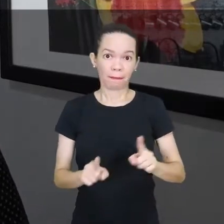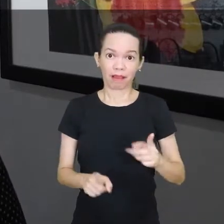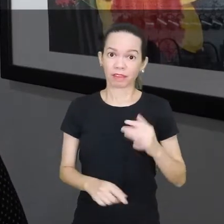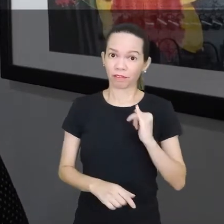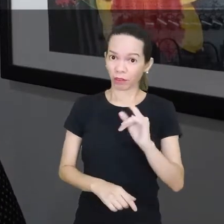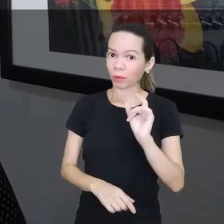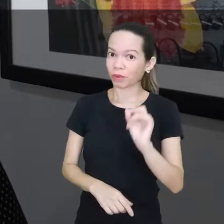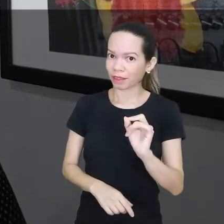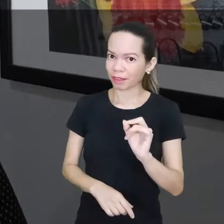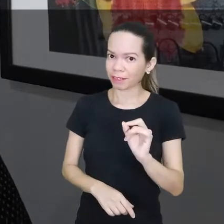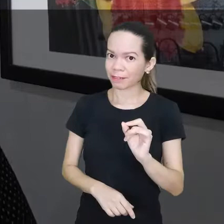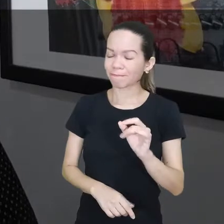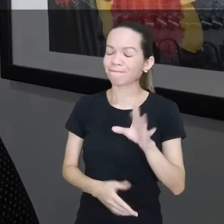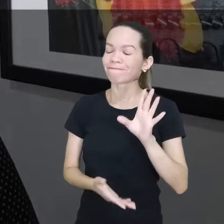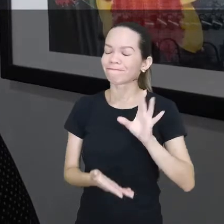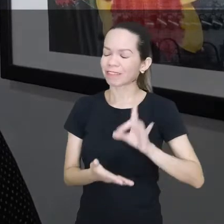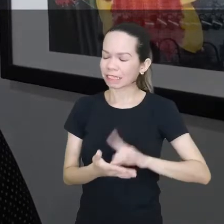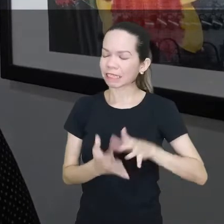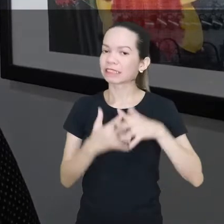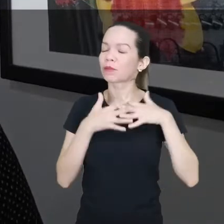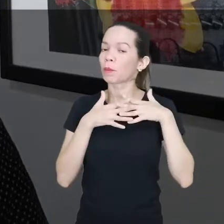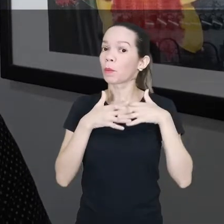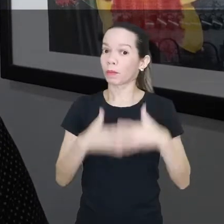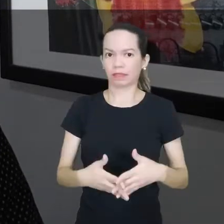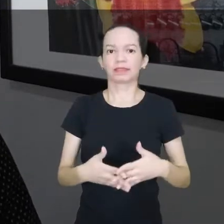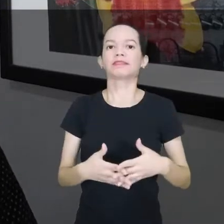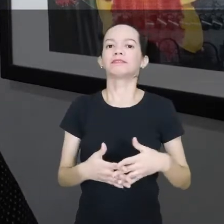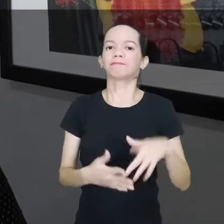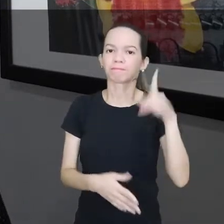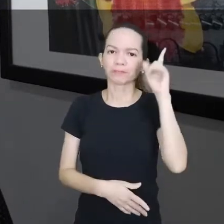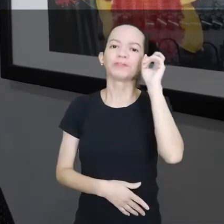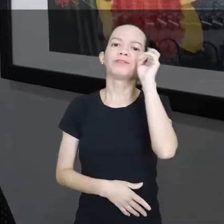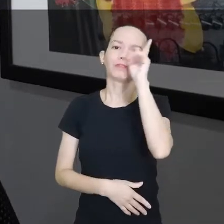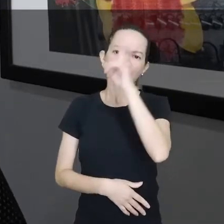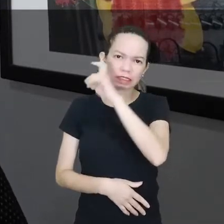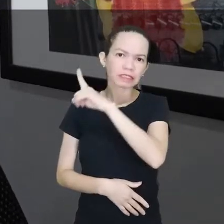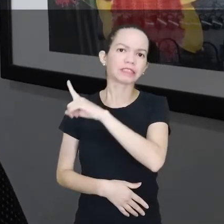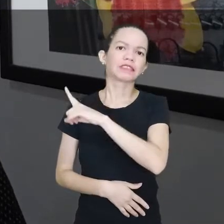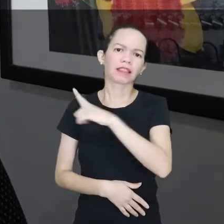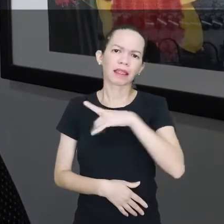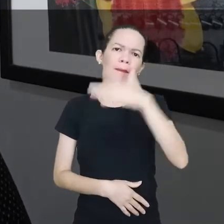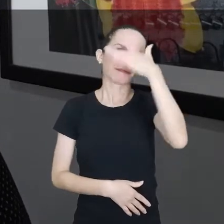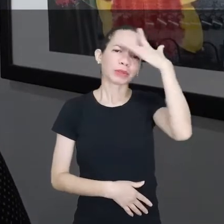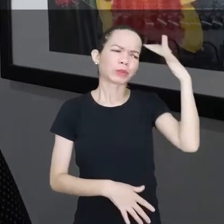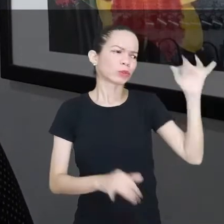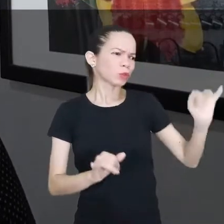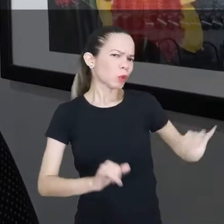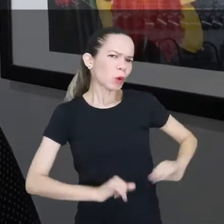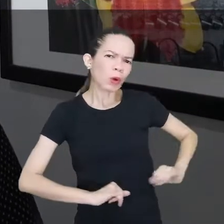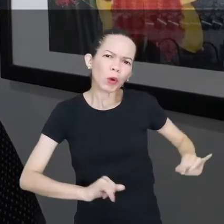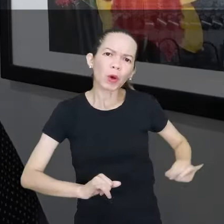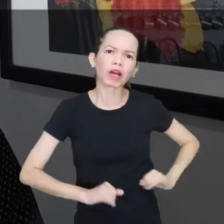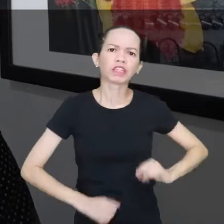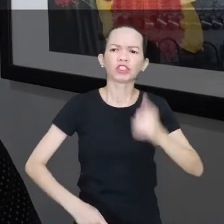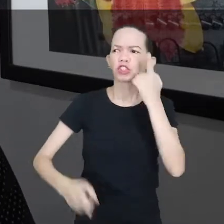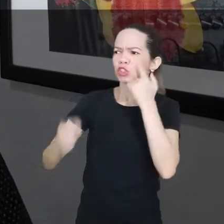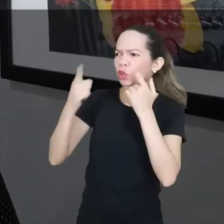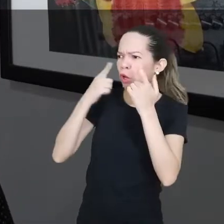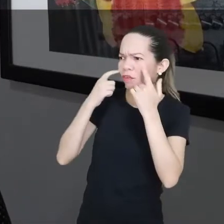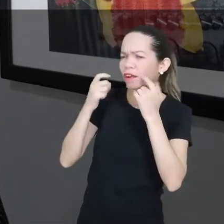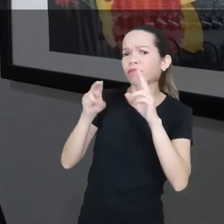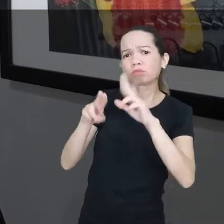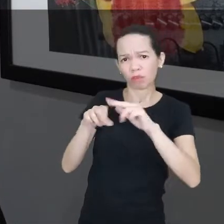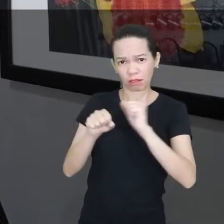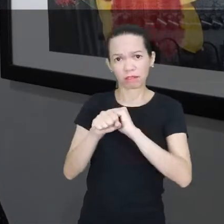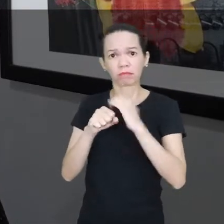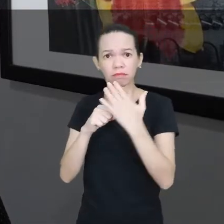é bastante complexa, muito difícil, muita gente sofrendo, muita gente chorando, não só devido à